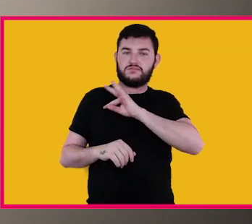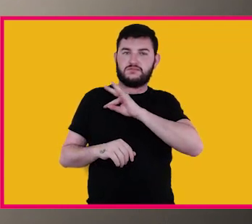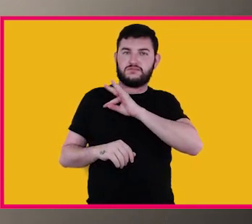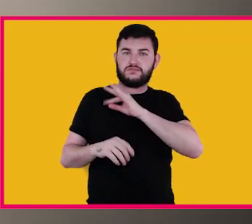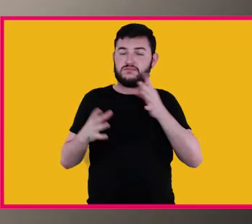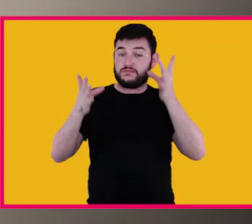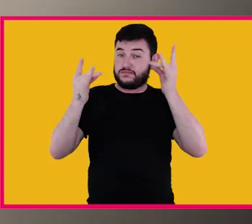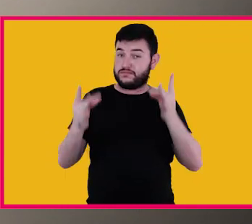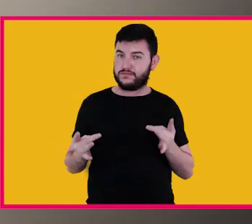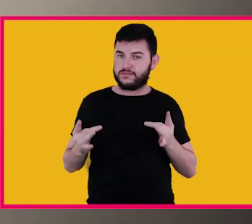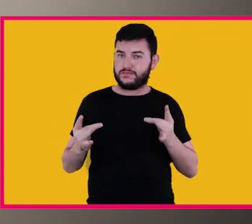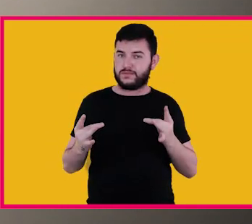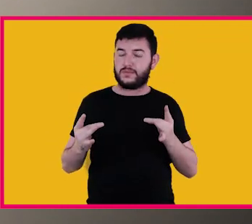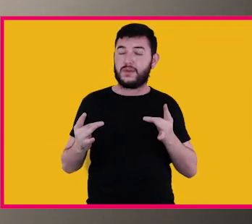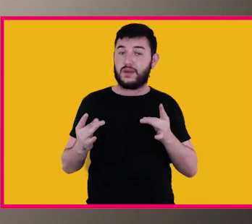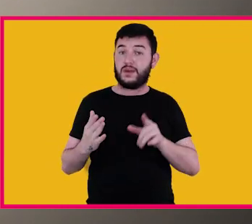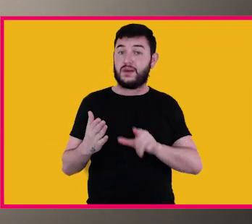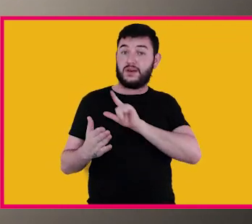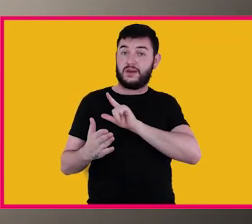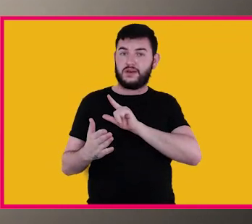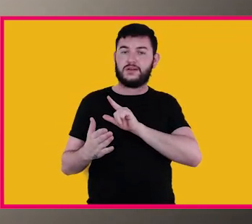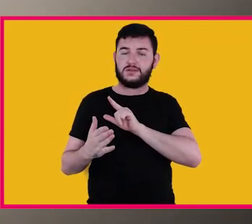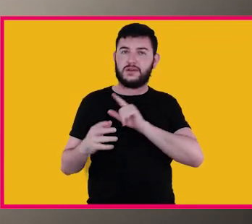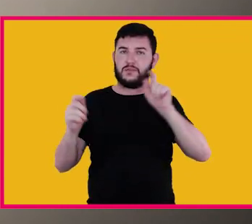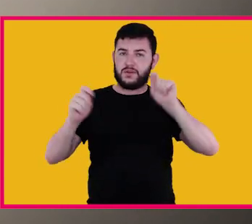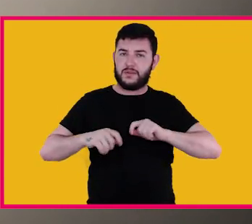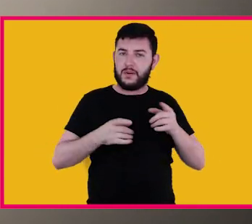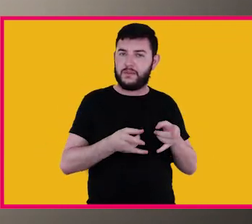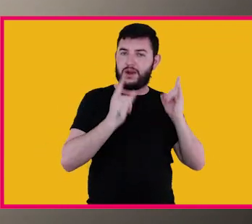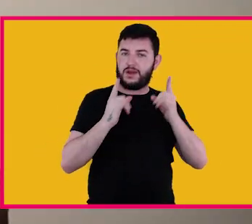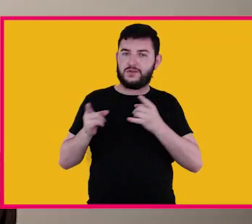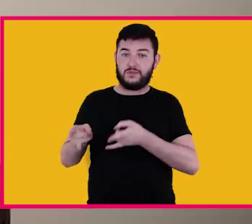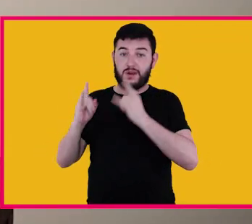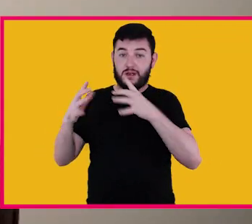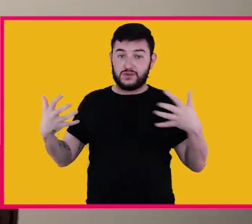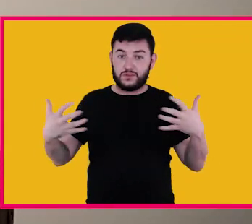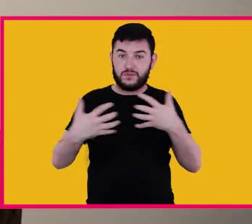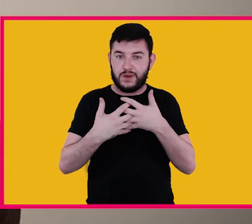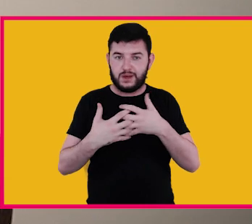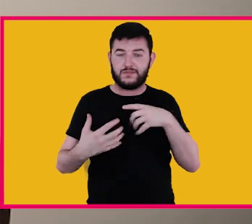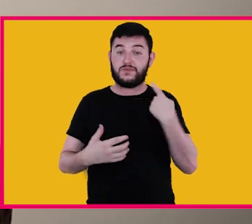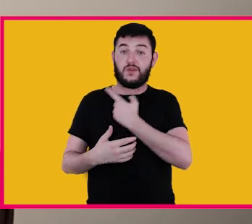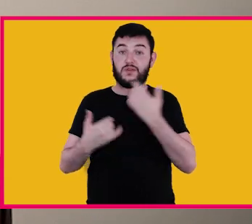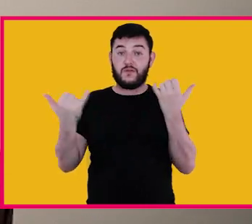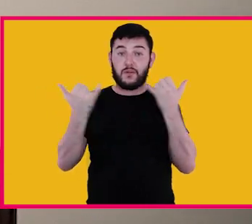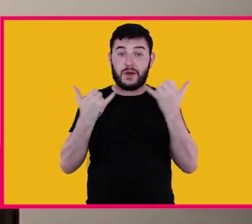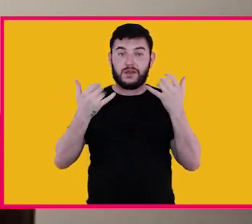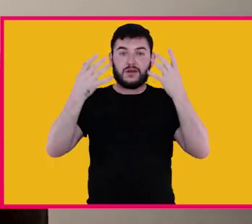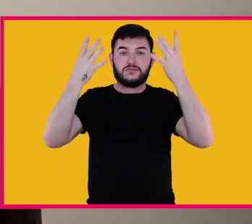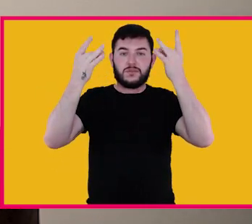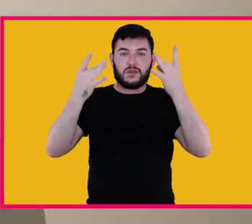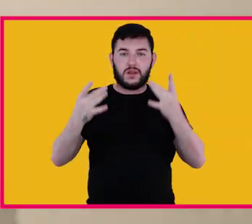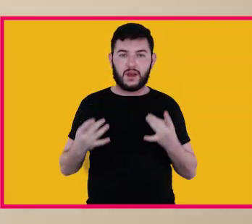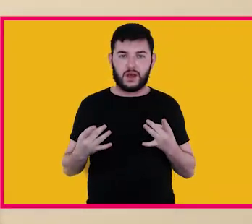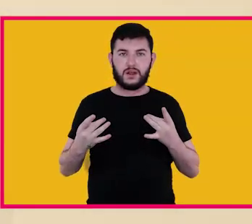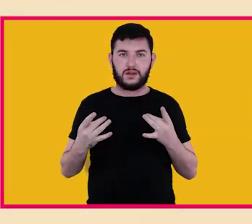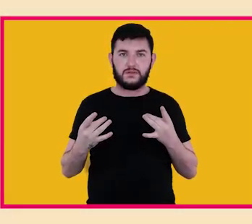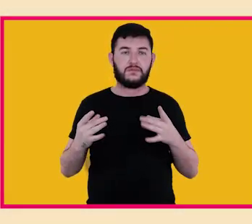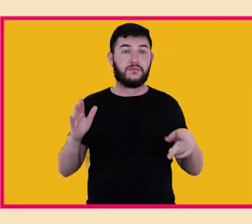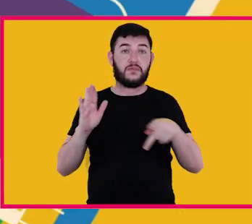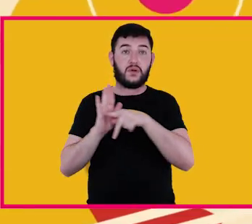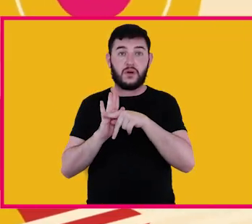melhor essas possibilidades de conexão entre os módulos, vamos se dedicar a conhecer todos os itens que compõem os módulos eletivos